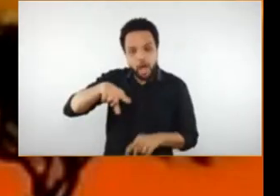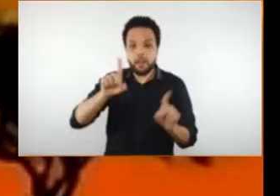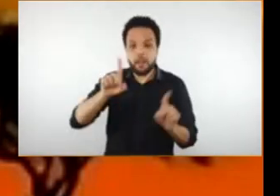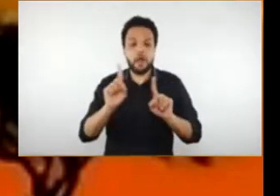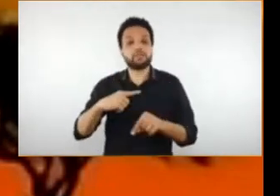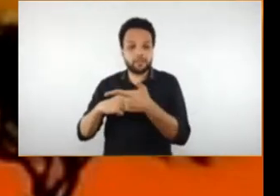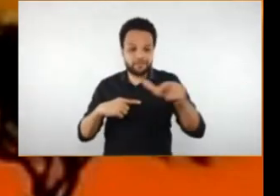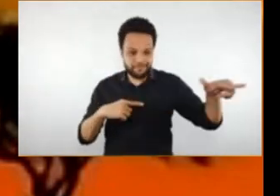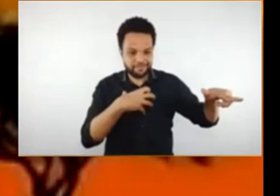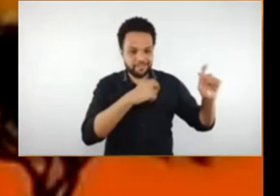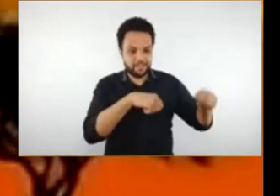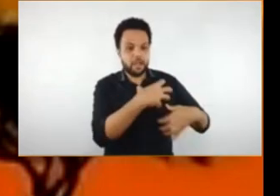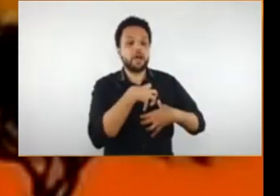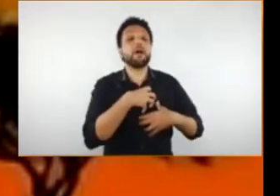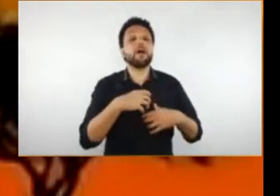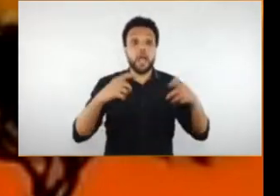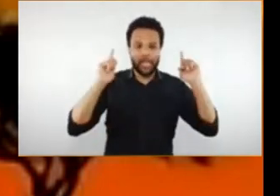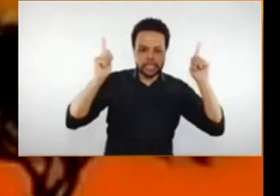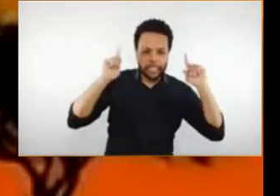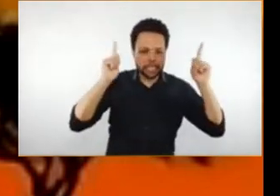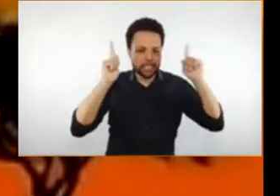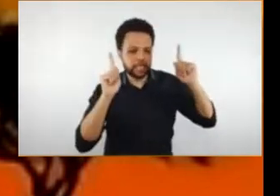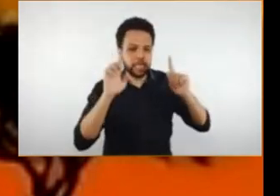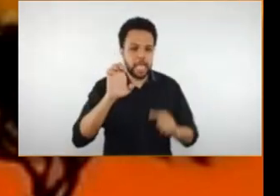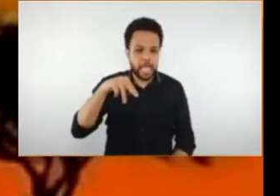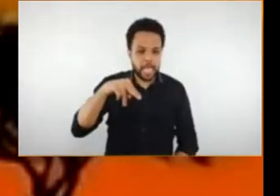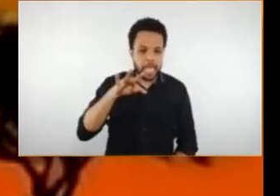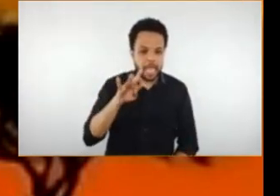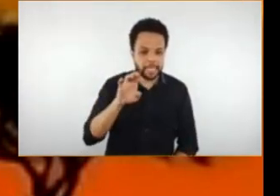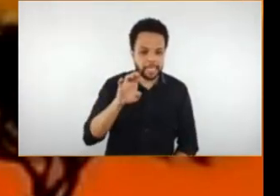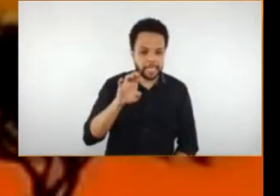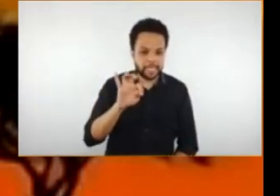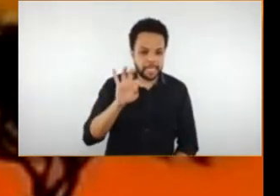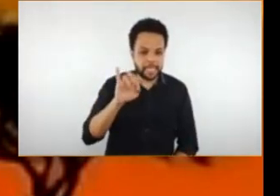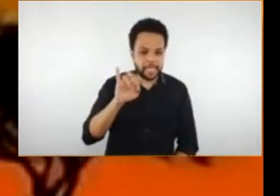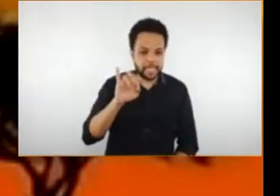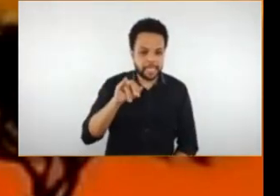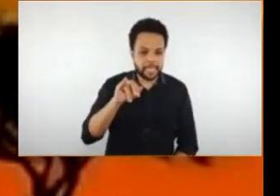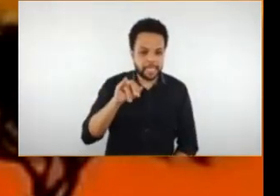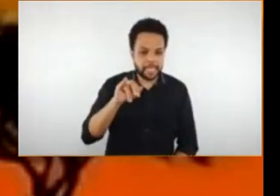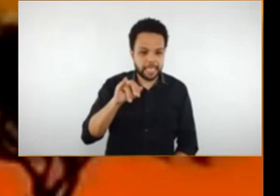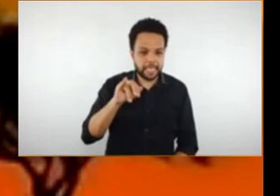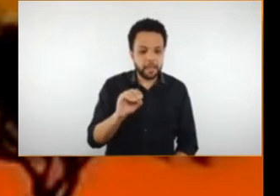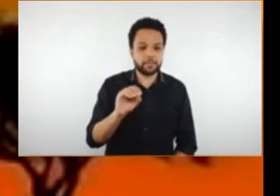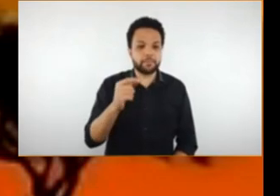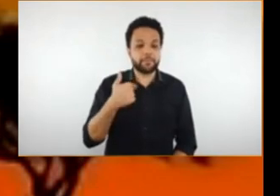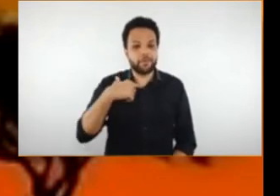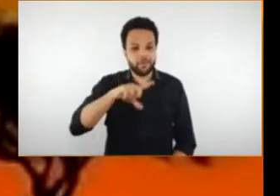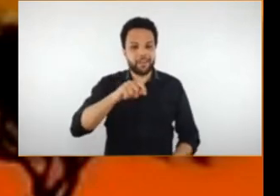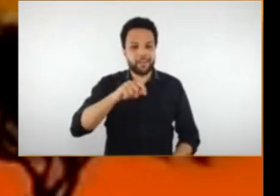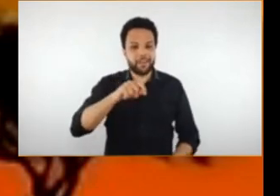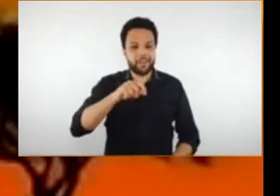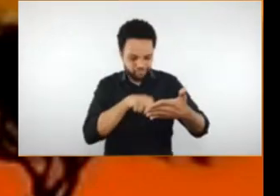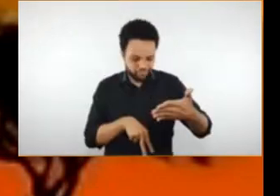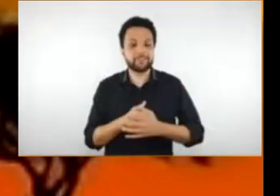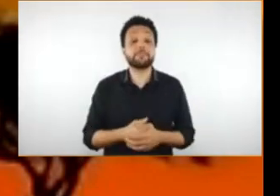a capacidade de conectar, né, dimensões. Eu escolhi aqui um texto, tá? Então vou ler. O